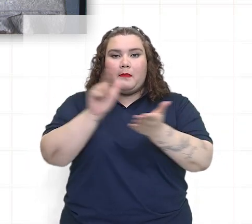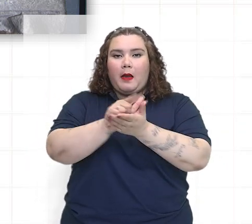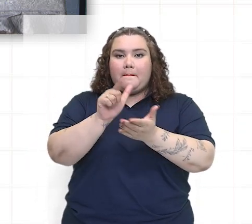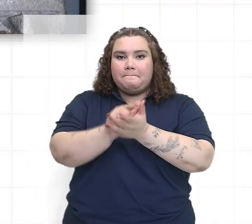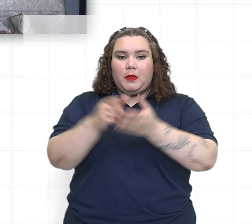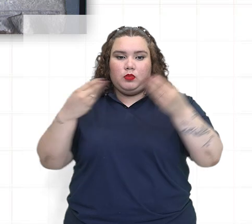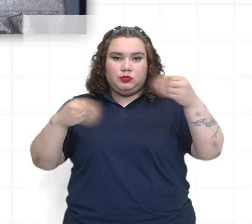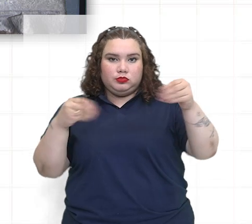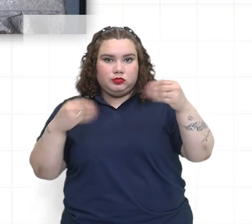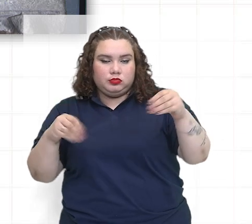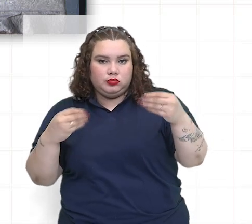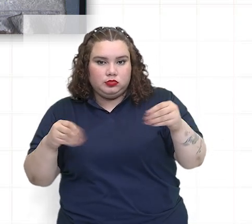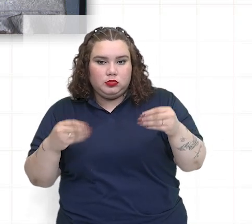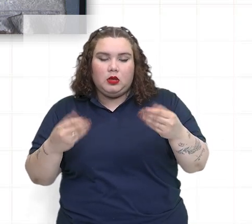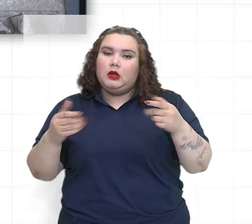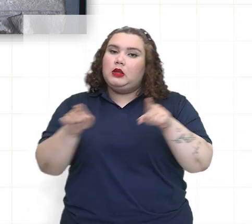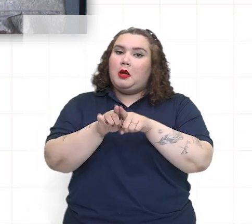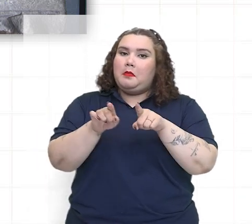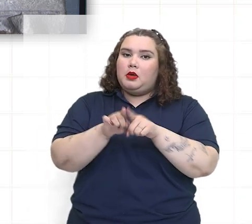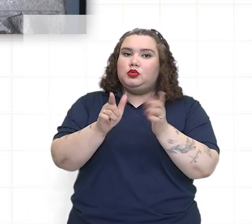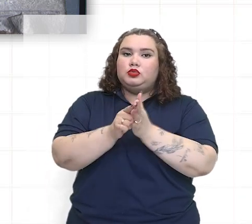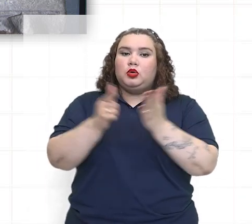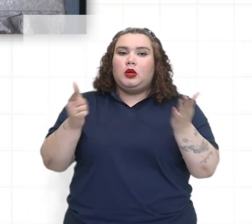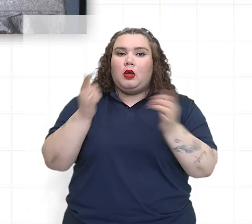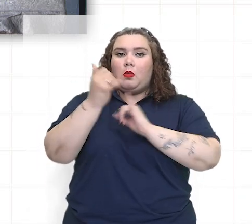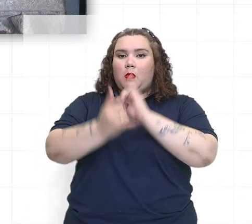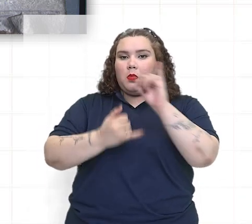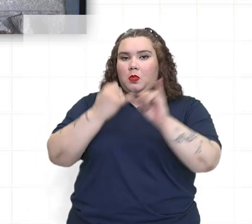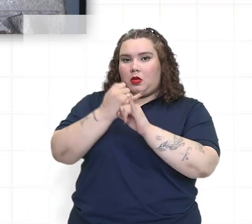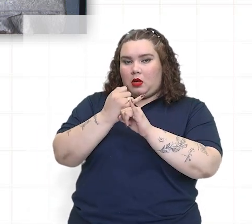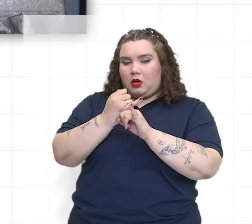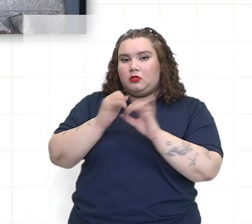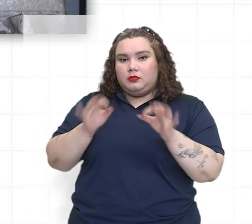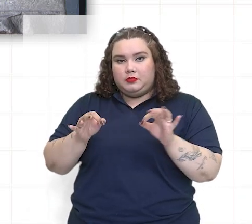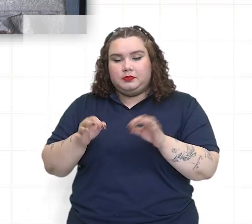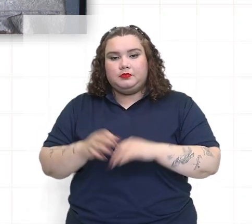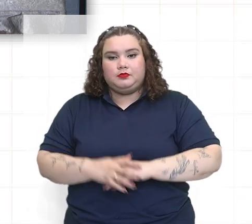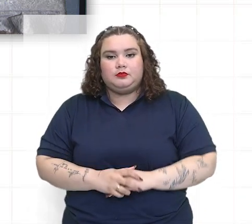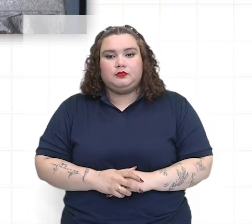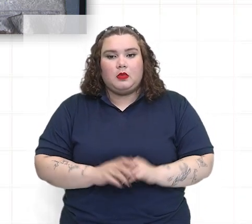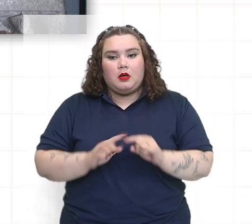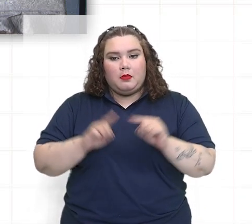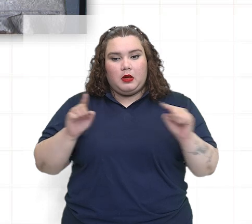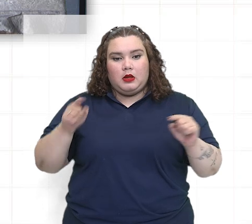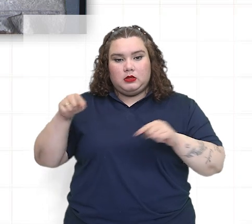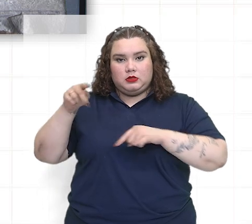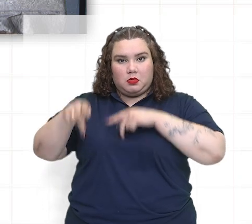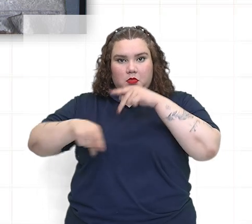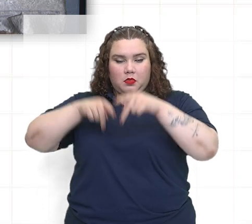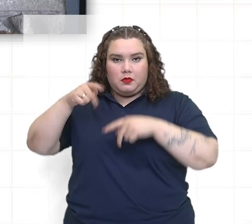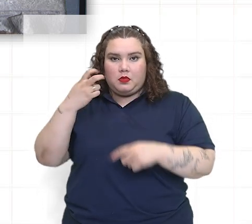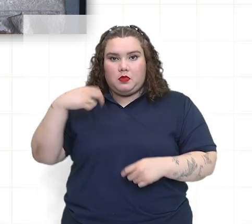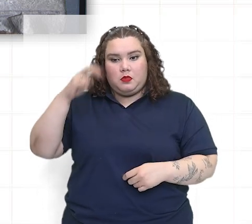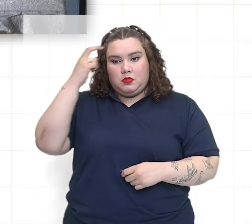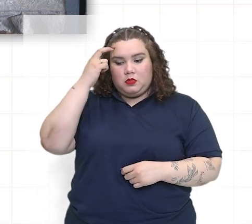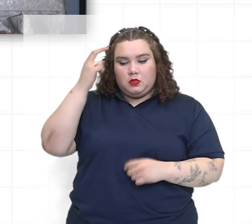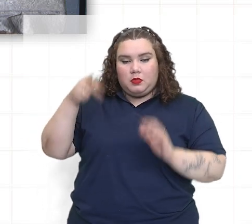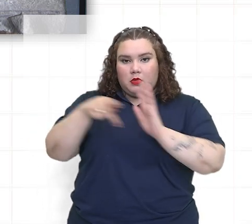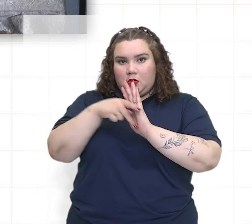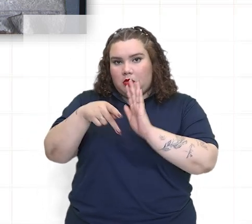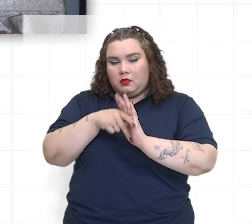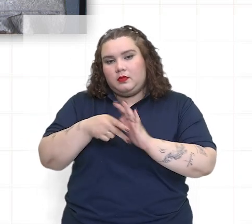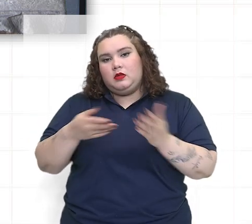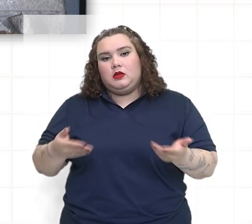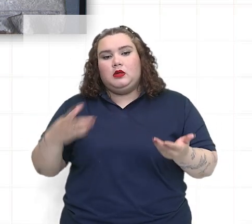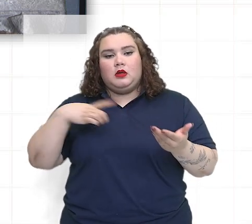não é mesmo? Os jornais, então, virtuais. Mas, para esta civilização aqui, que é, então, essa cultura greco-romana,